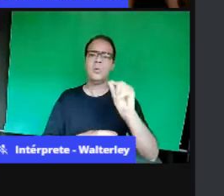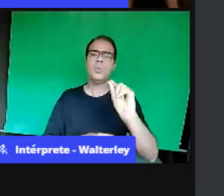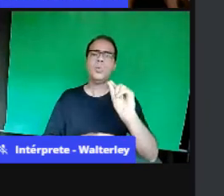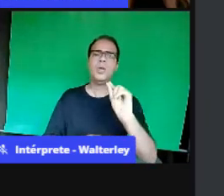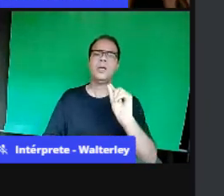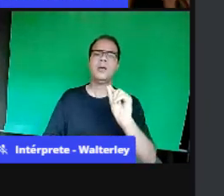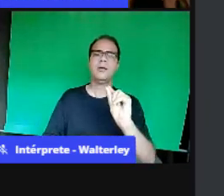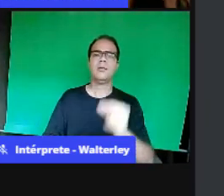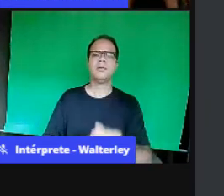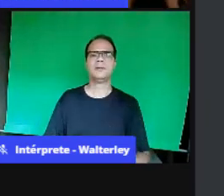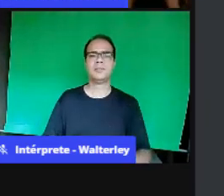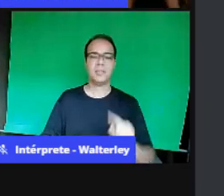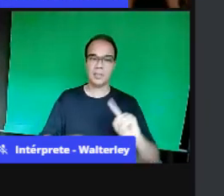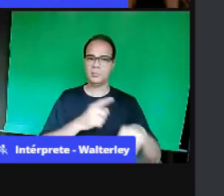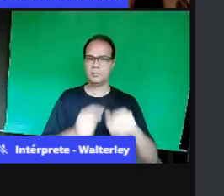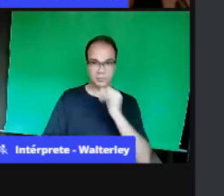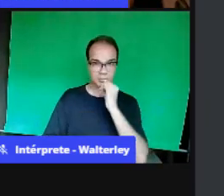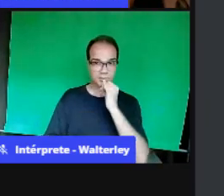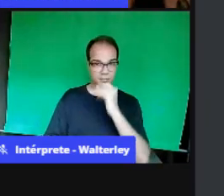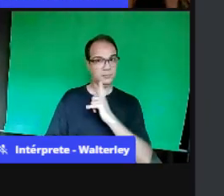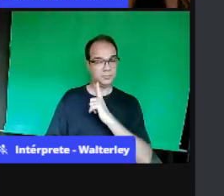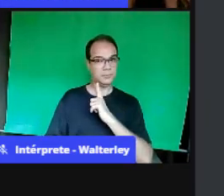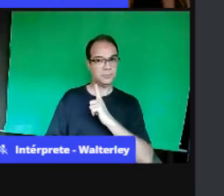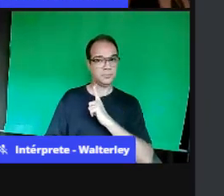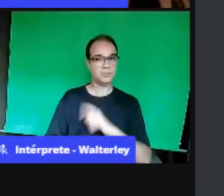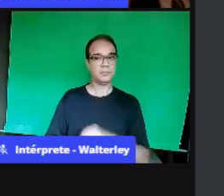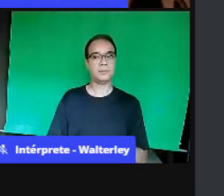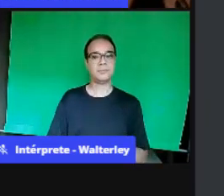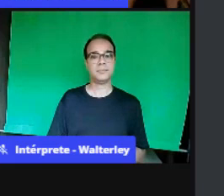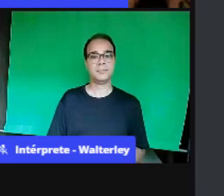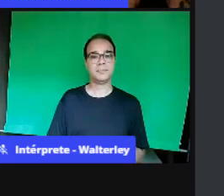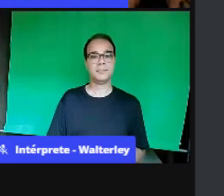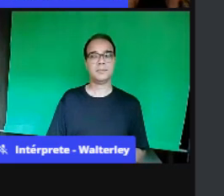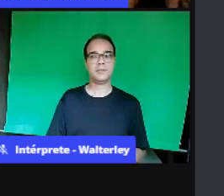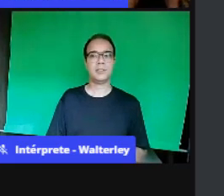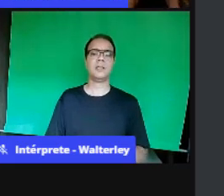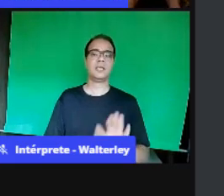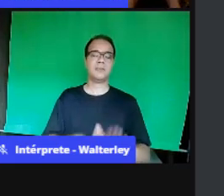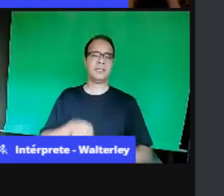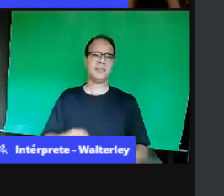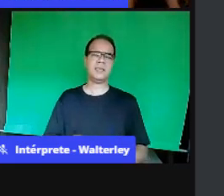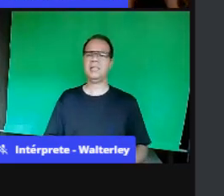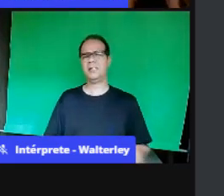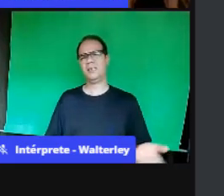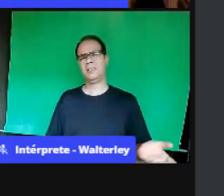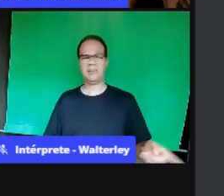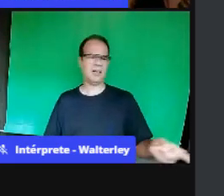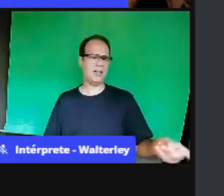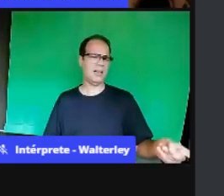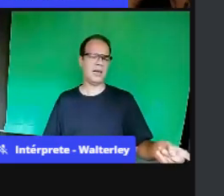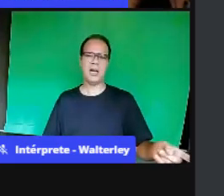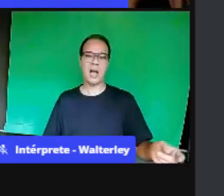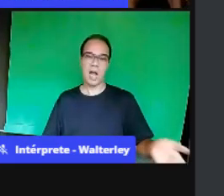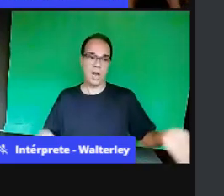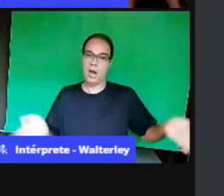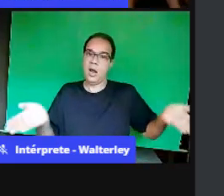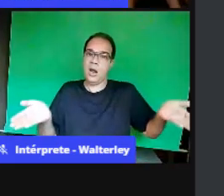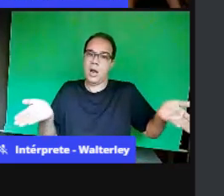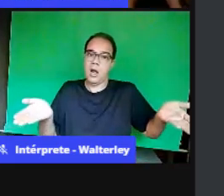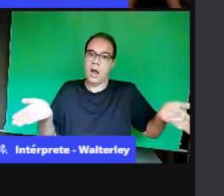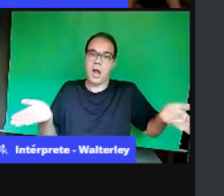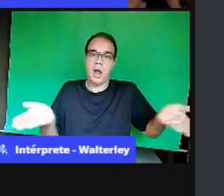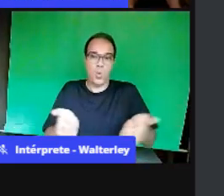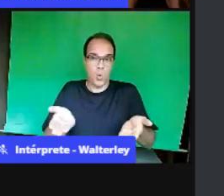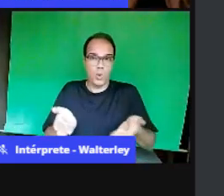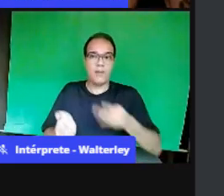com alguns exemplos, a gente ouve muito falar é que não está na hora dele. Não é o momento dele